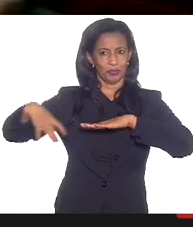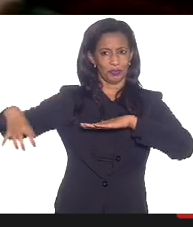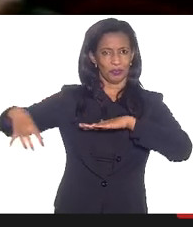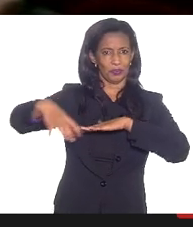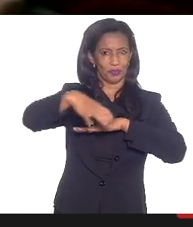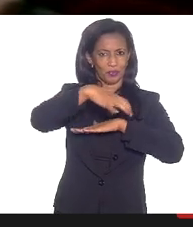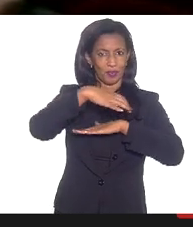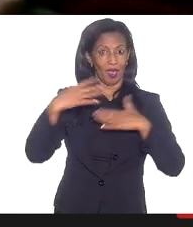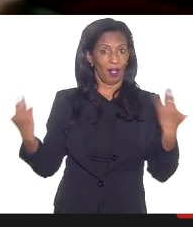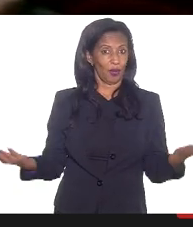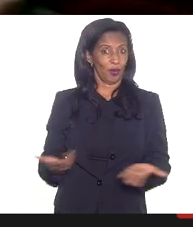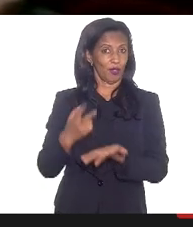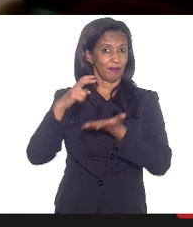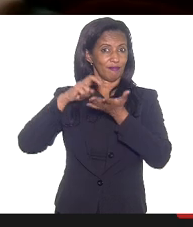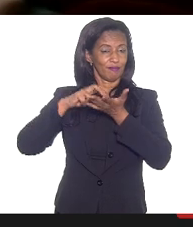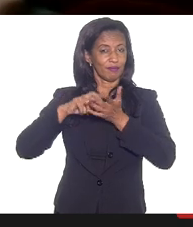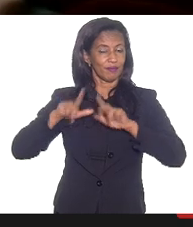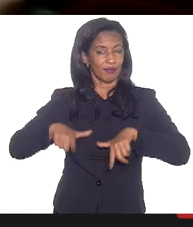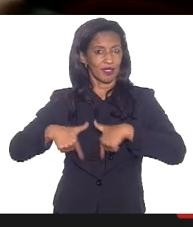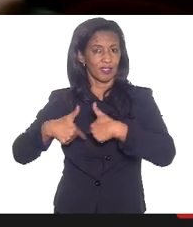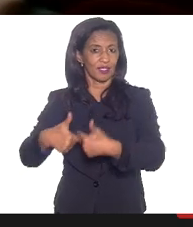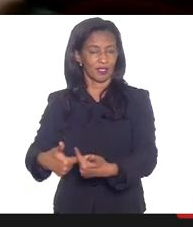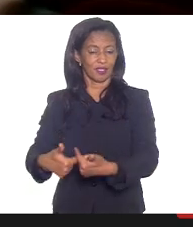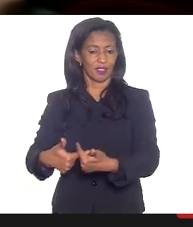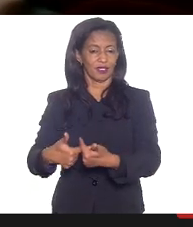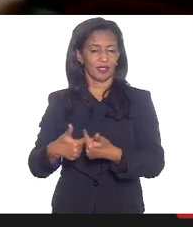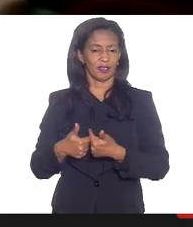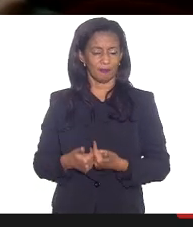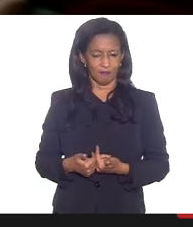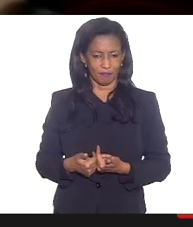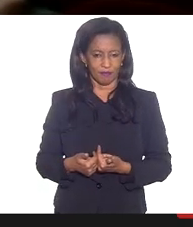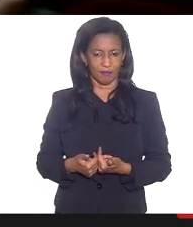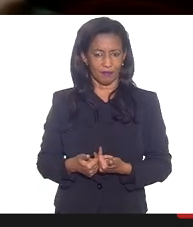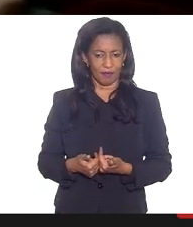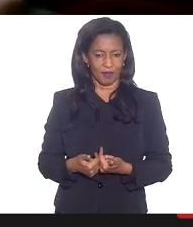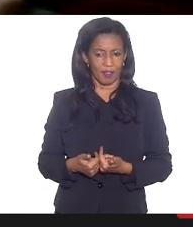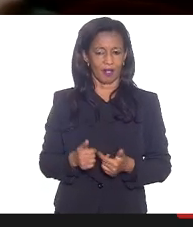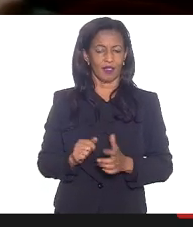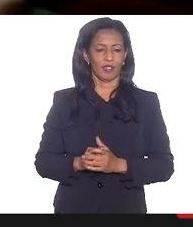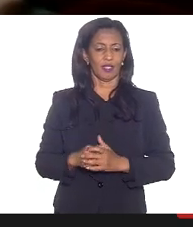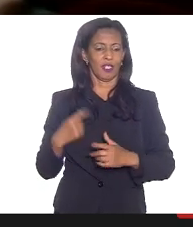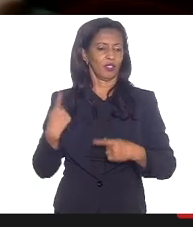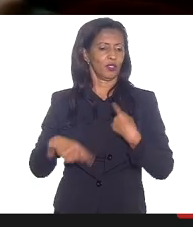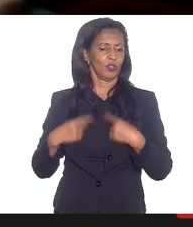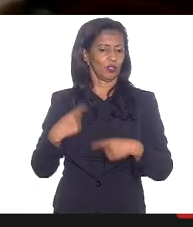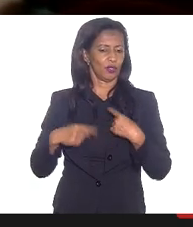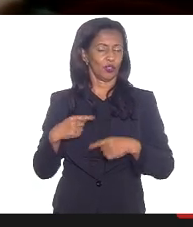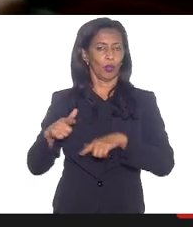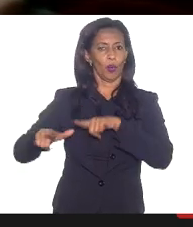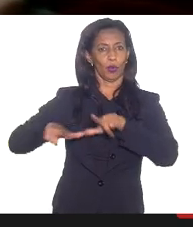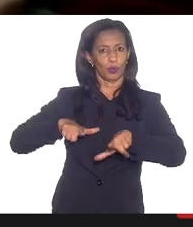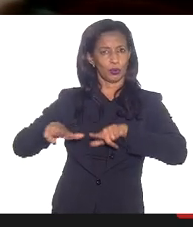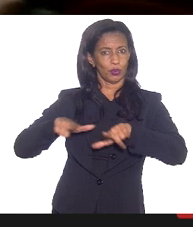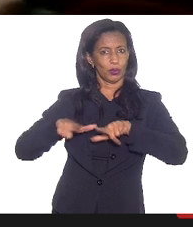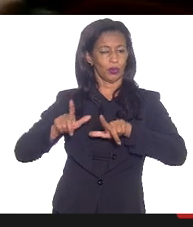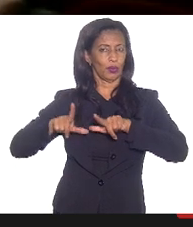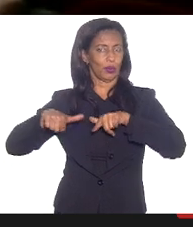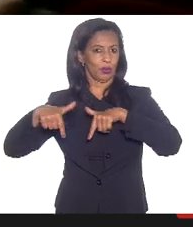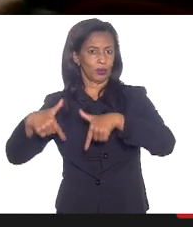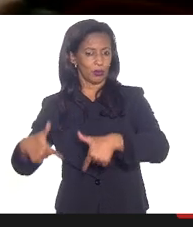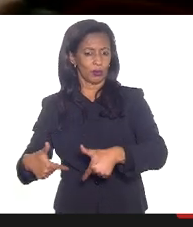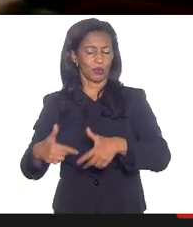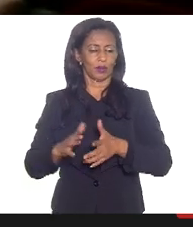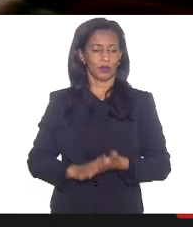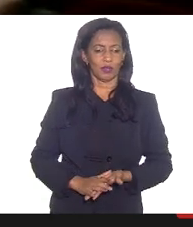manhã, as ações compiladas nas discussões, nos trabalhos, nas ações que